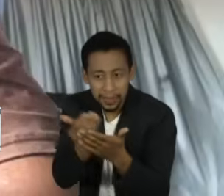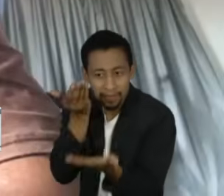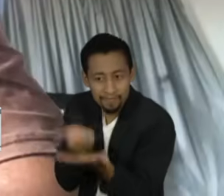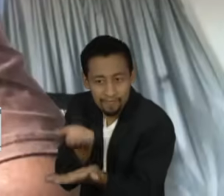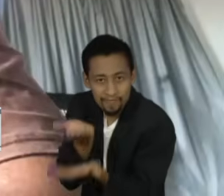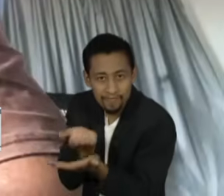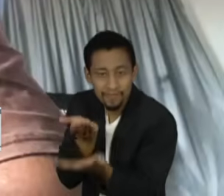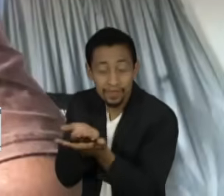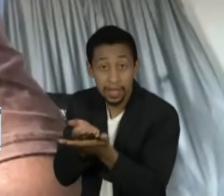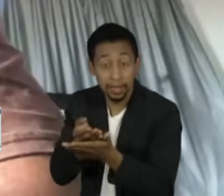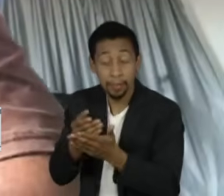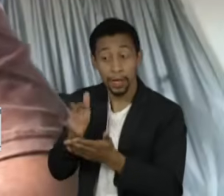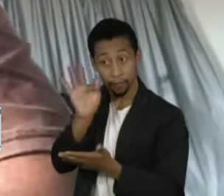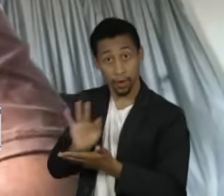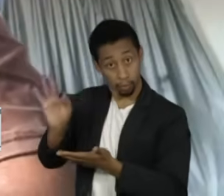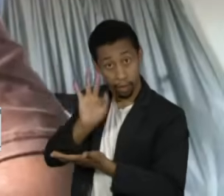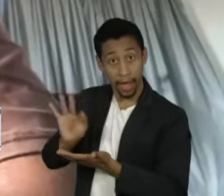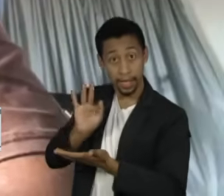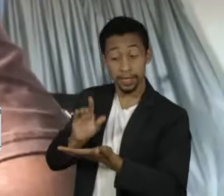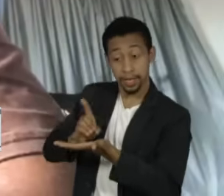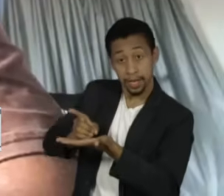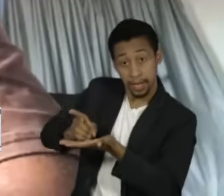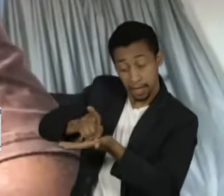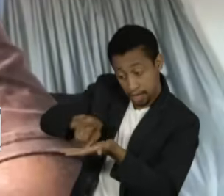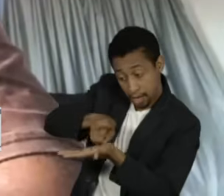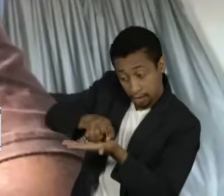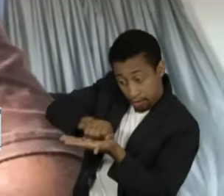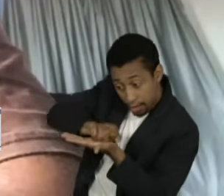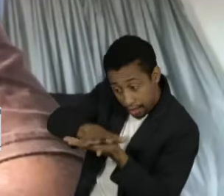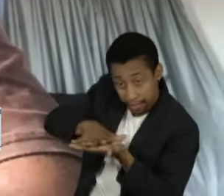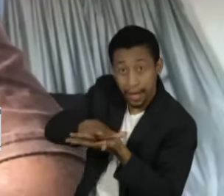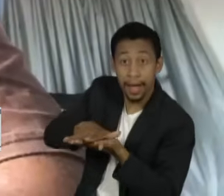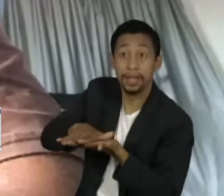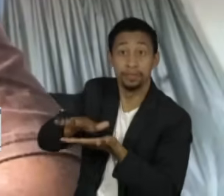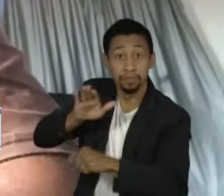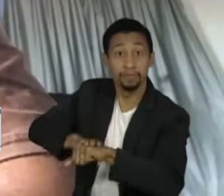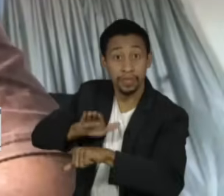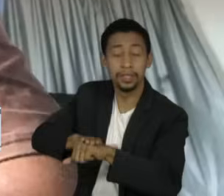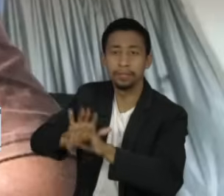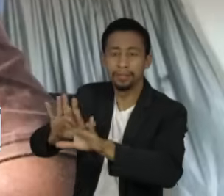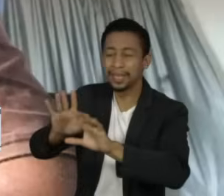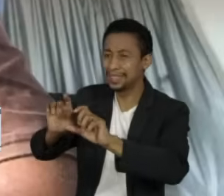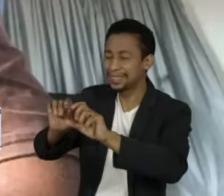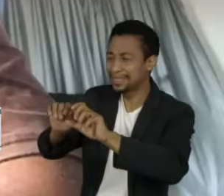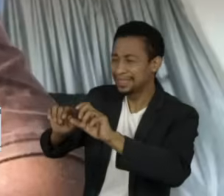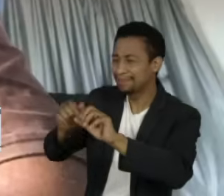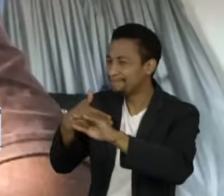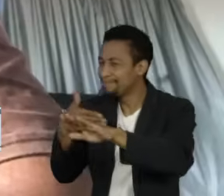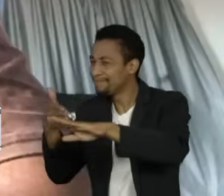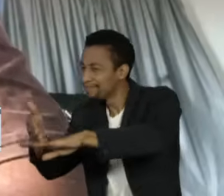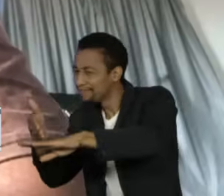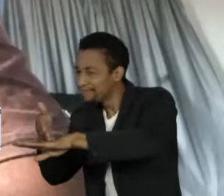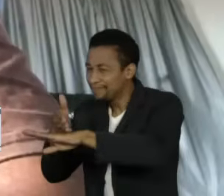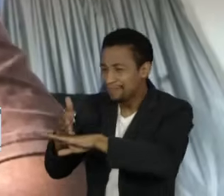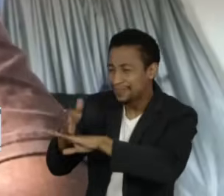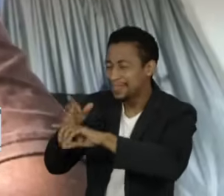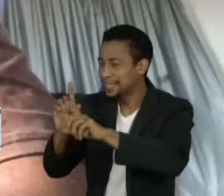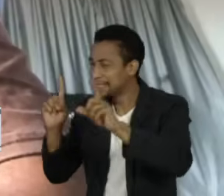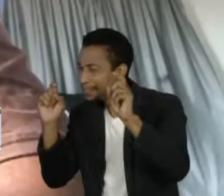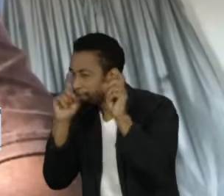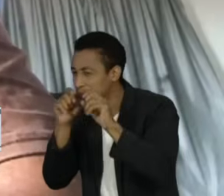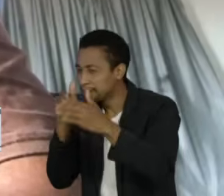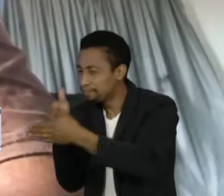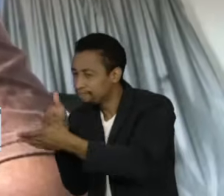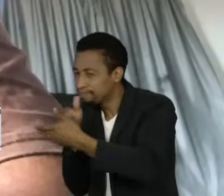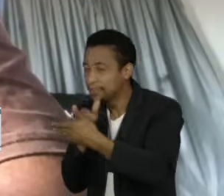aí, a faculdade ela tem uma matéria de fotografia, e a gente tem acesso a estúdio, ao laboratório. E desde